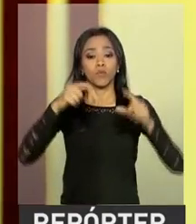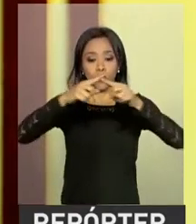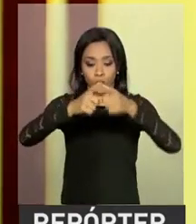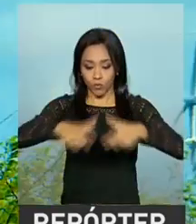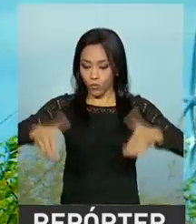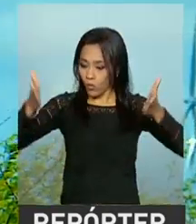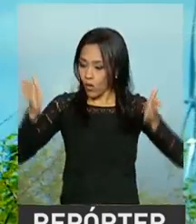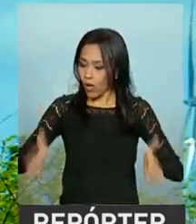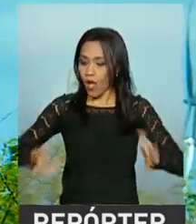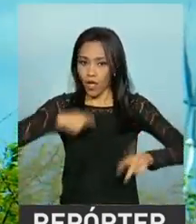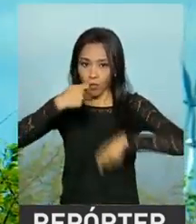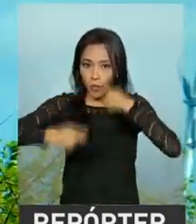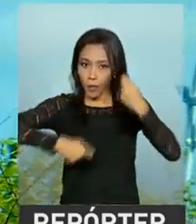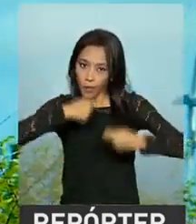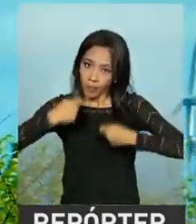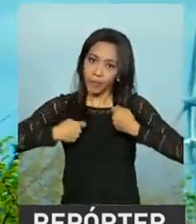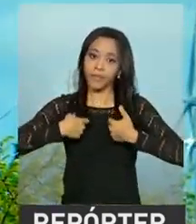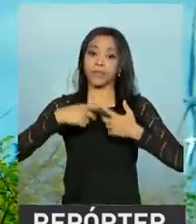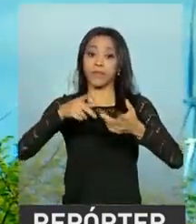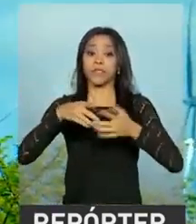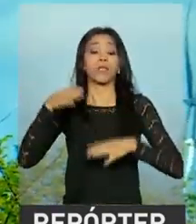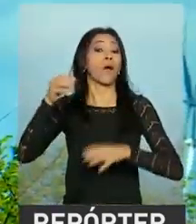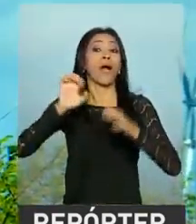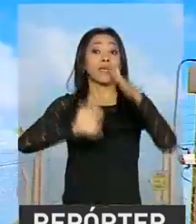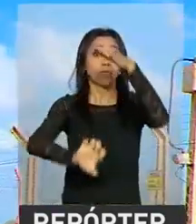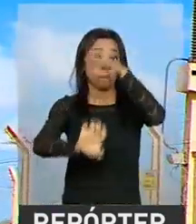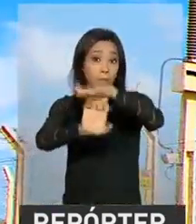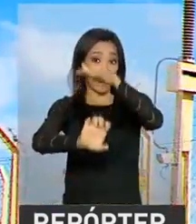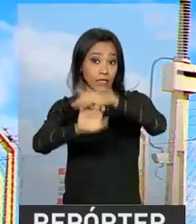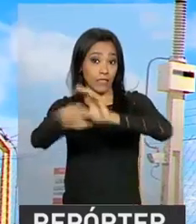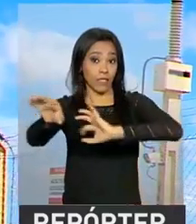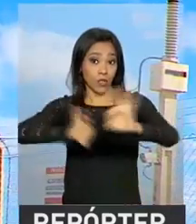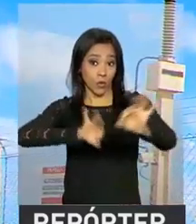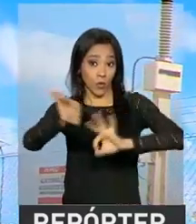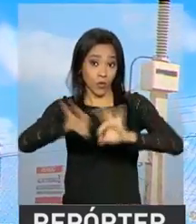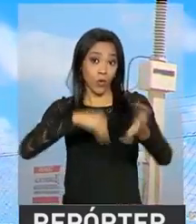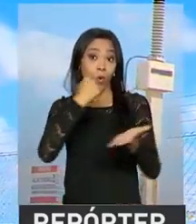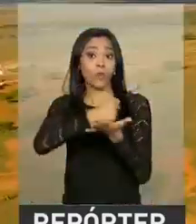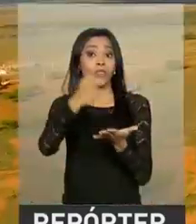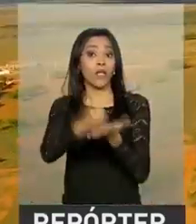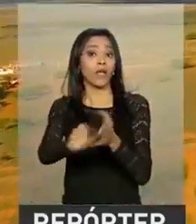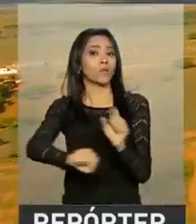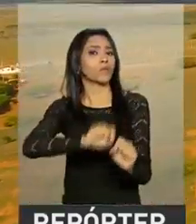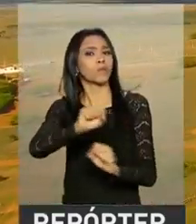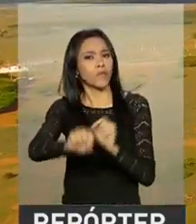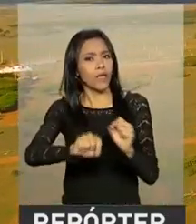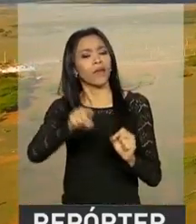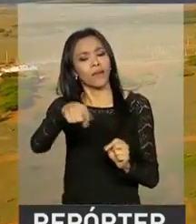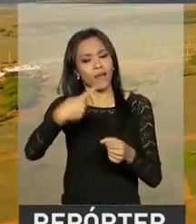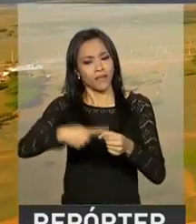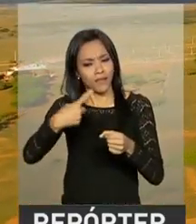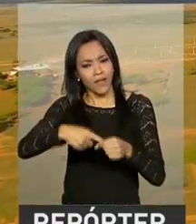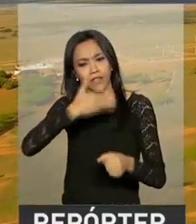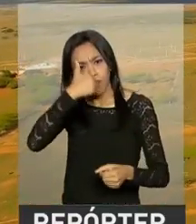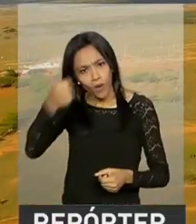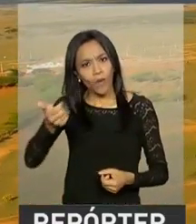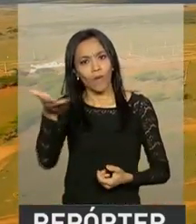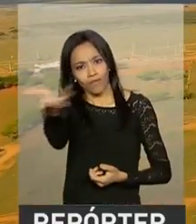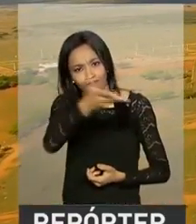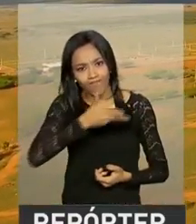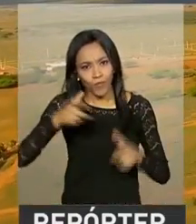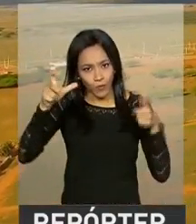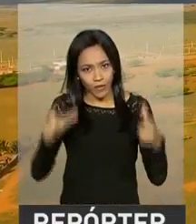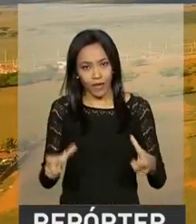refeição as empresas que construíram os parques eólicos tinham no contrato contrapartidas e a cidade ganhou melhorias